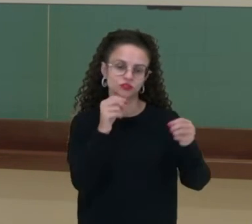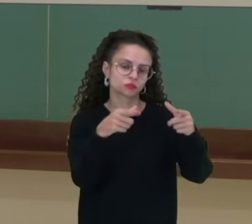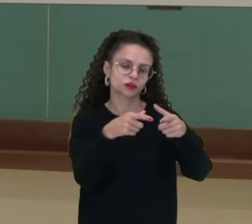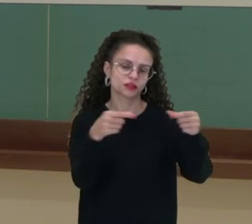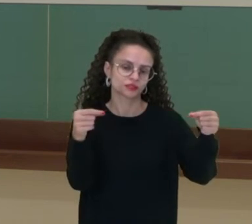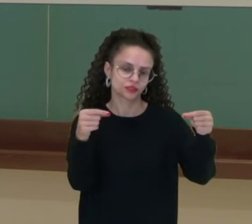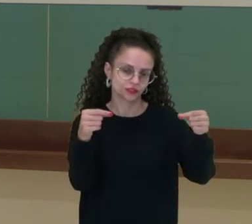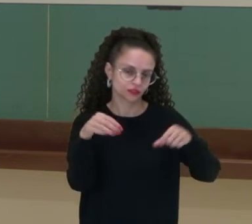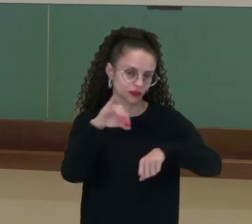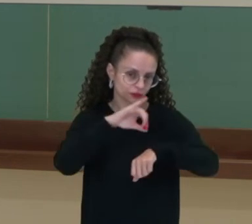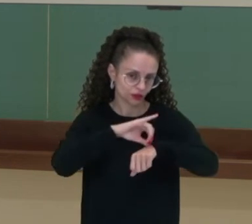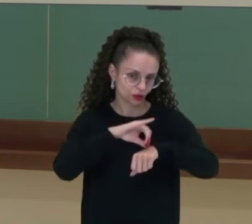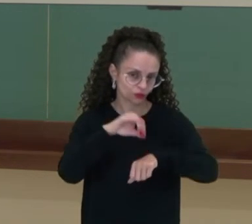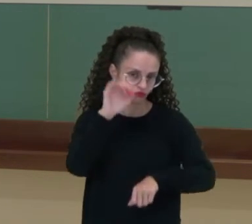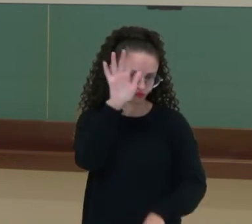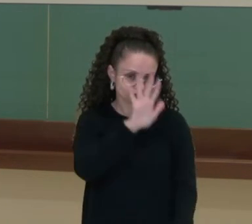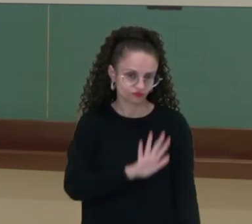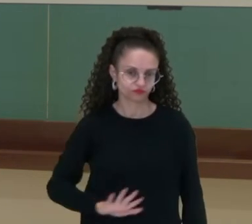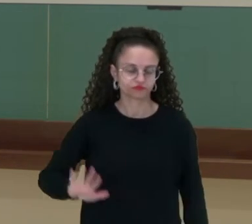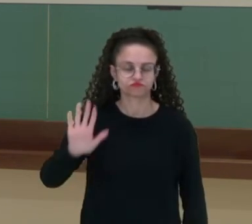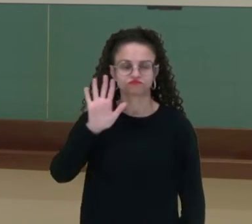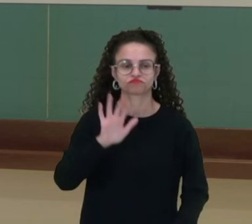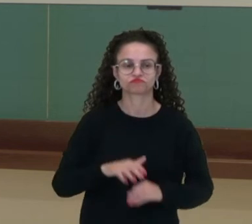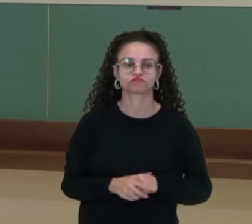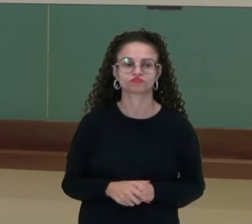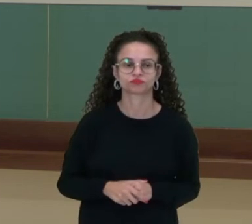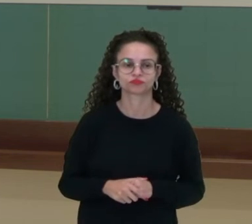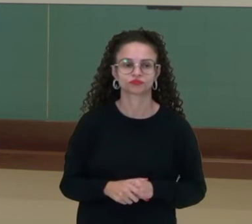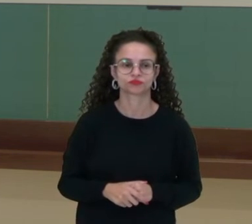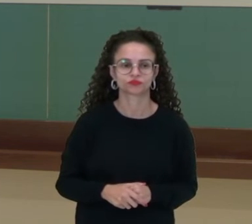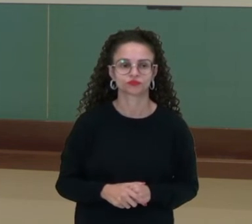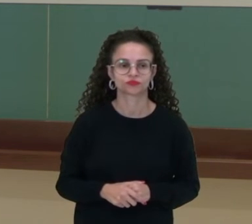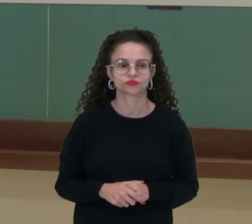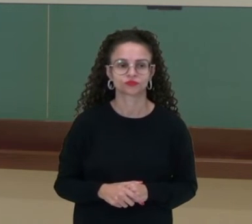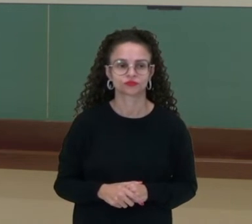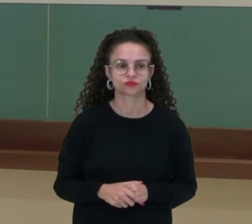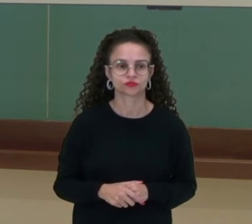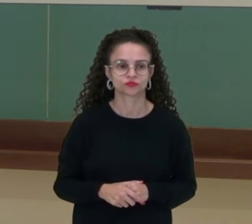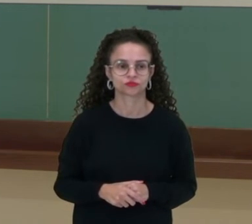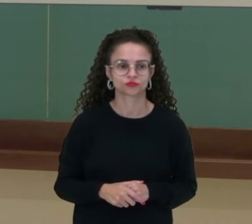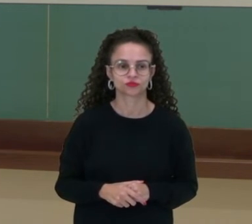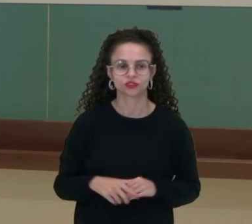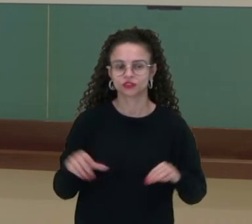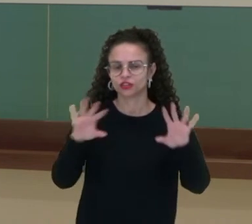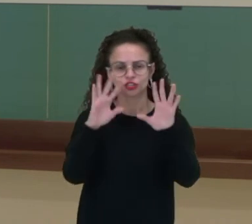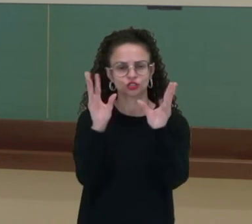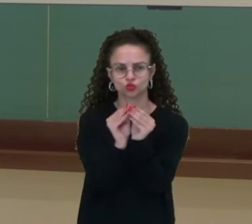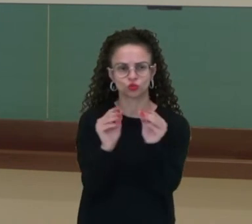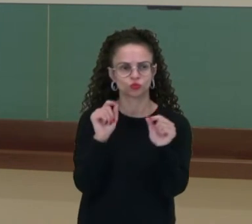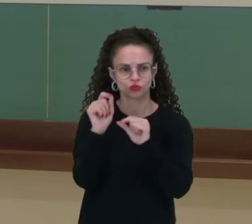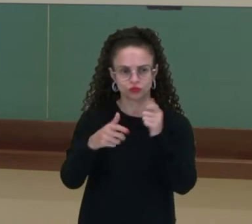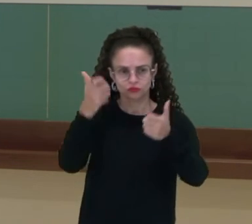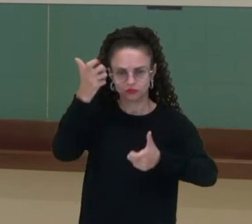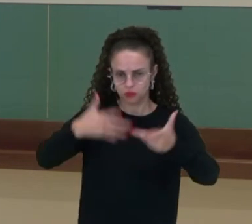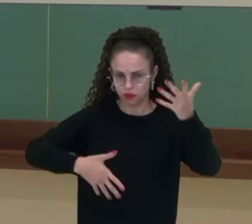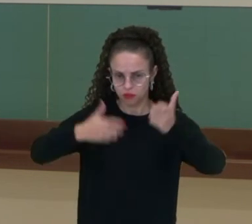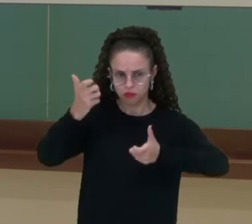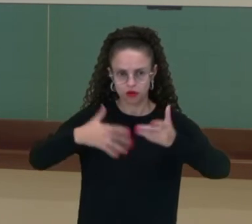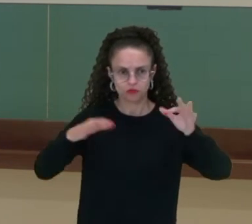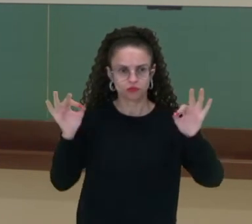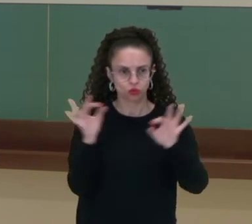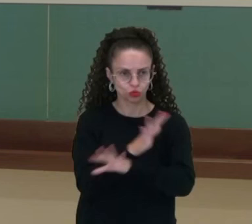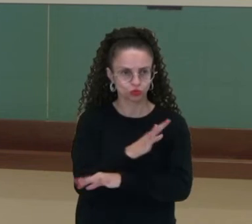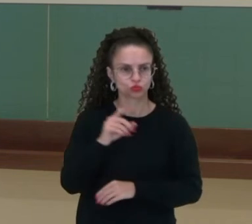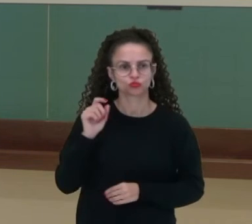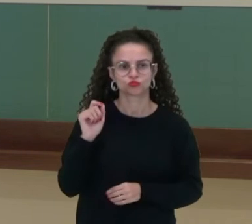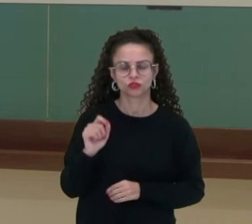capital federal, tá bom? Muito bem. Agora vamos propor, aqui então tem um resuminho, né, daquilo tudo que foi falado até aqui, né, quanto